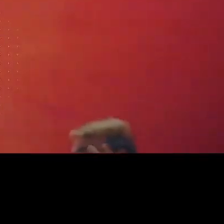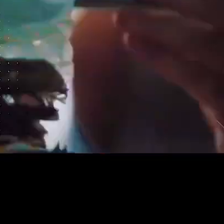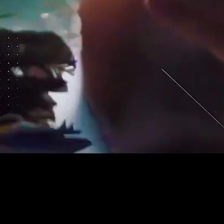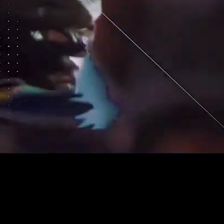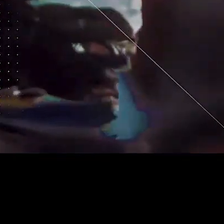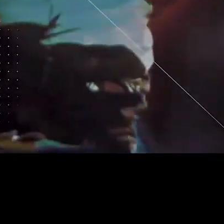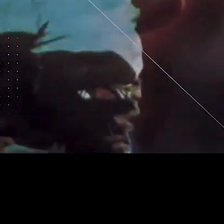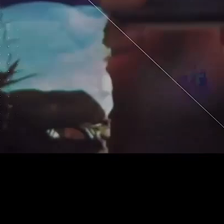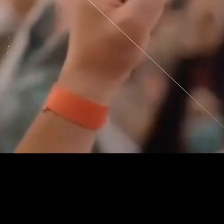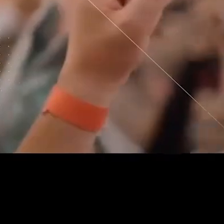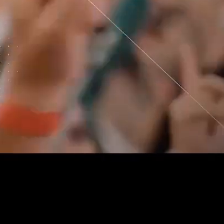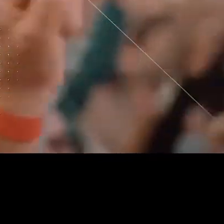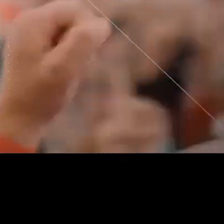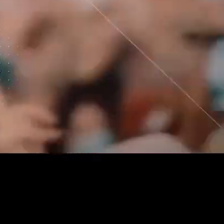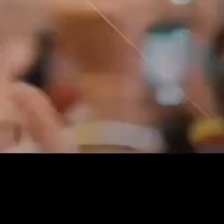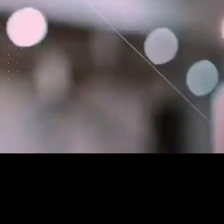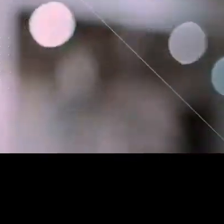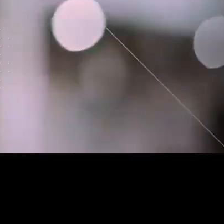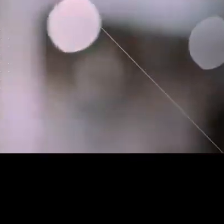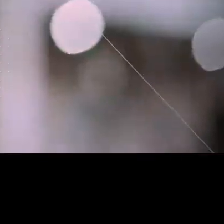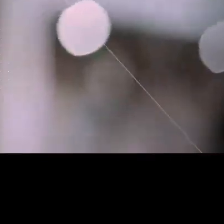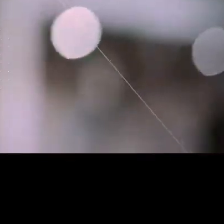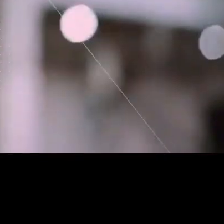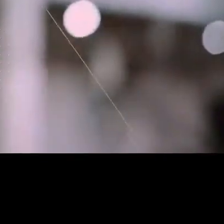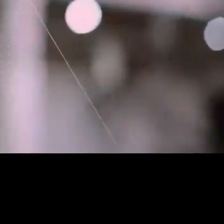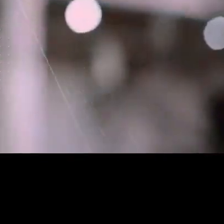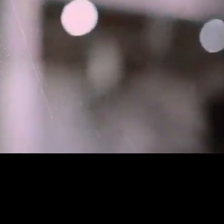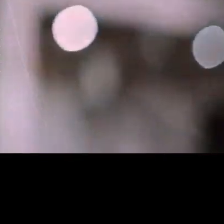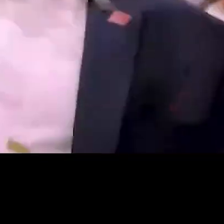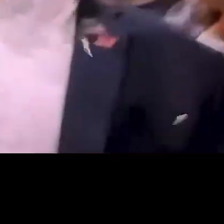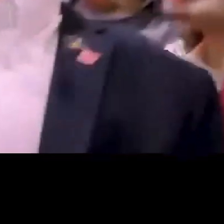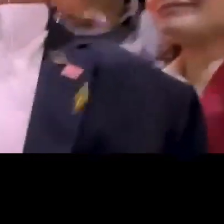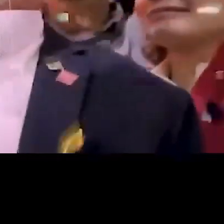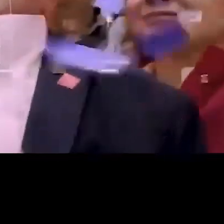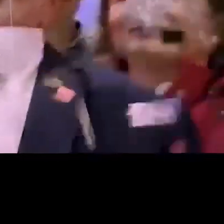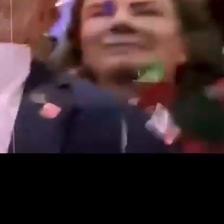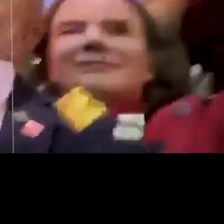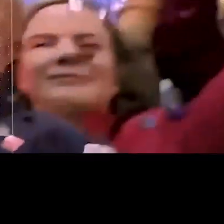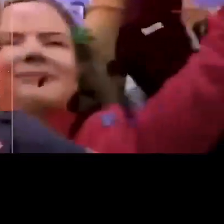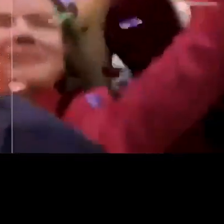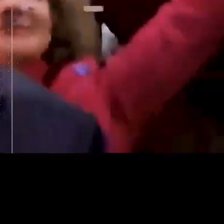sem deixar de transmitir a esperança.